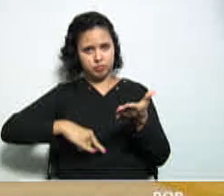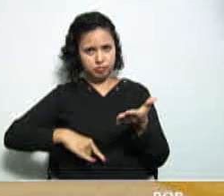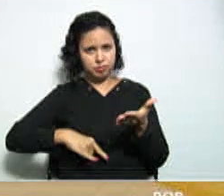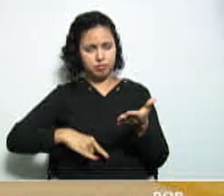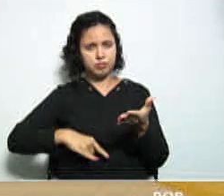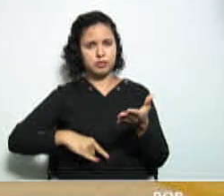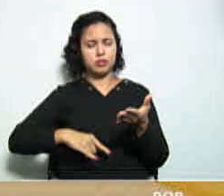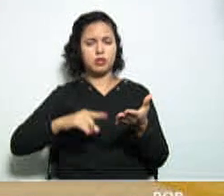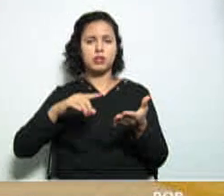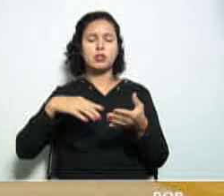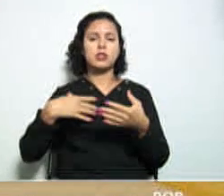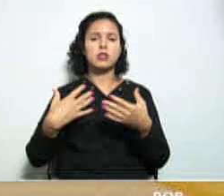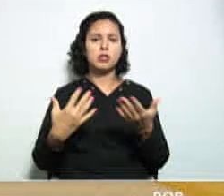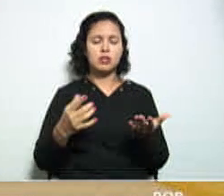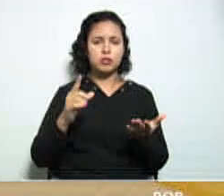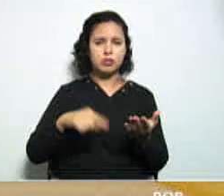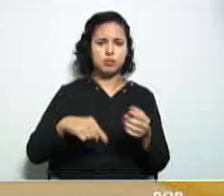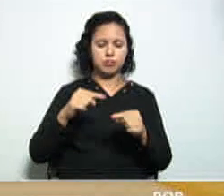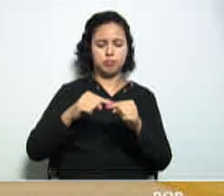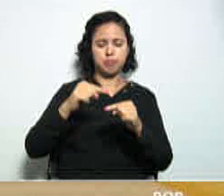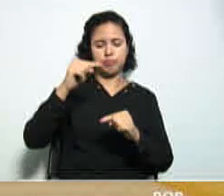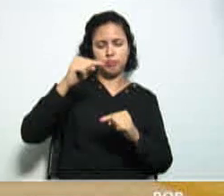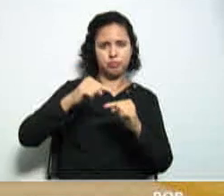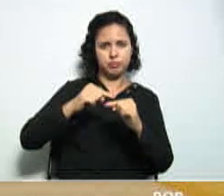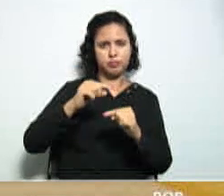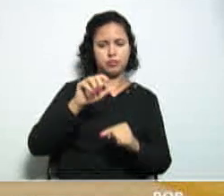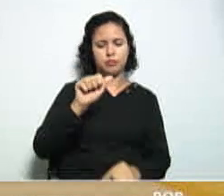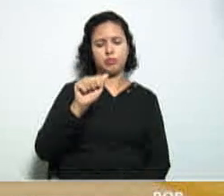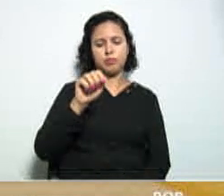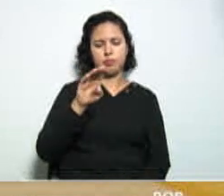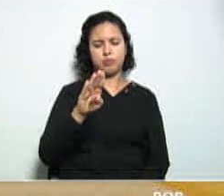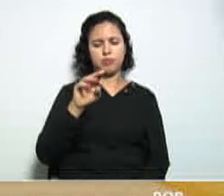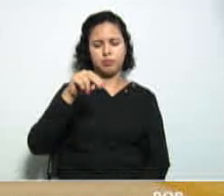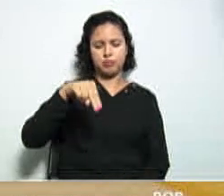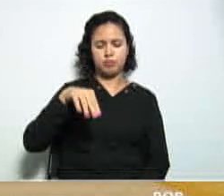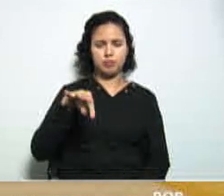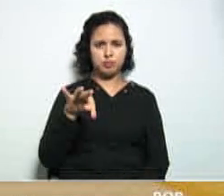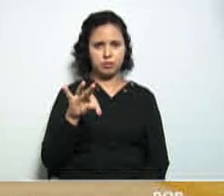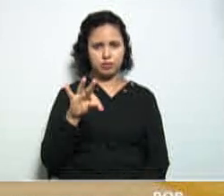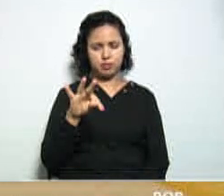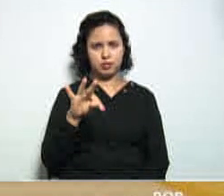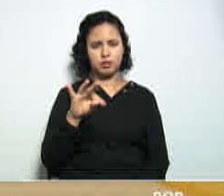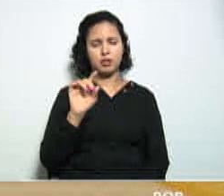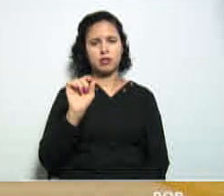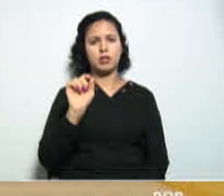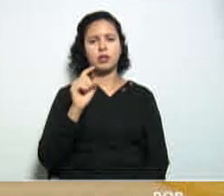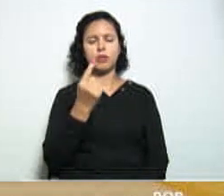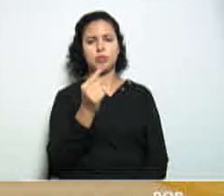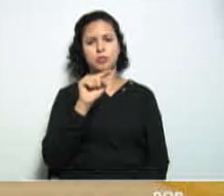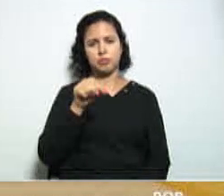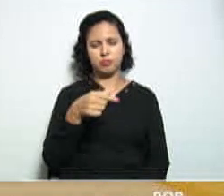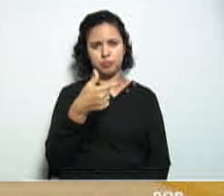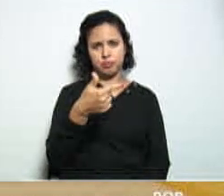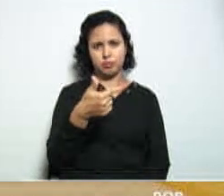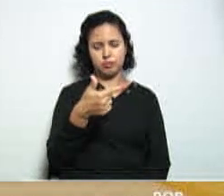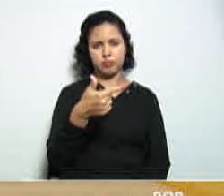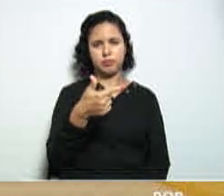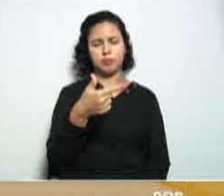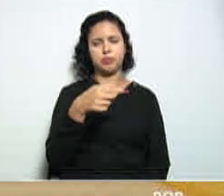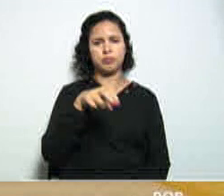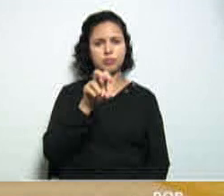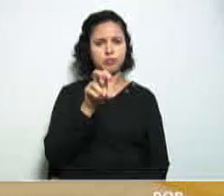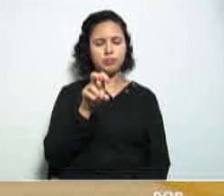O espaçamento sugerido pela ABNT é de 1,5 entre as linhas do texto,